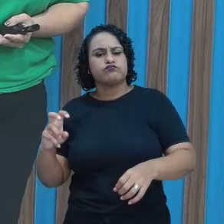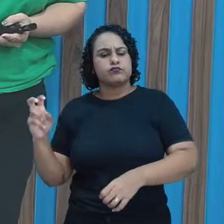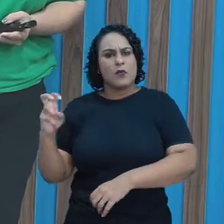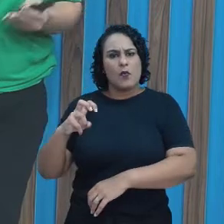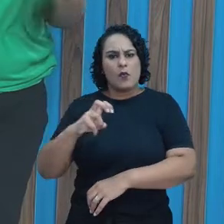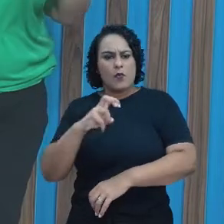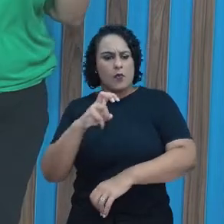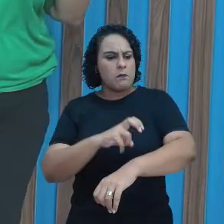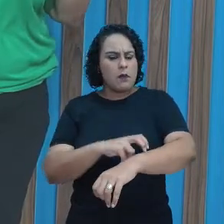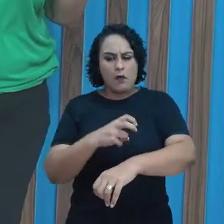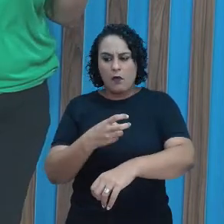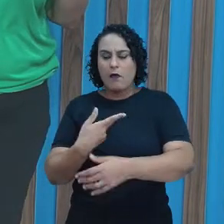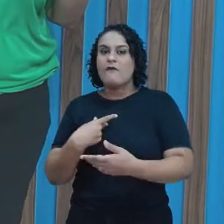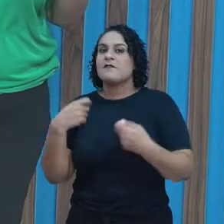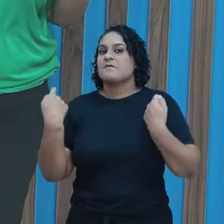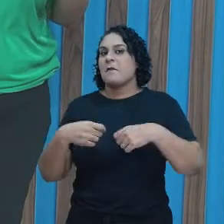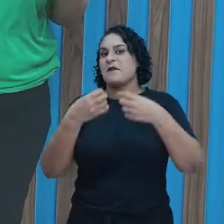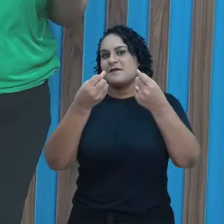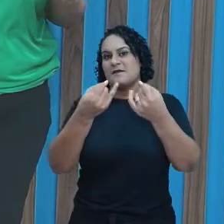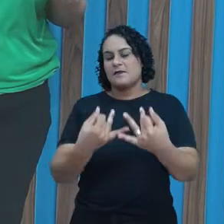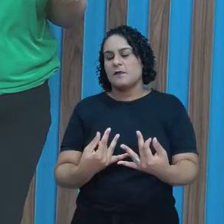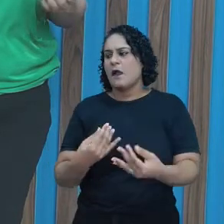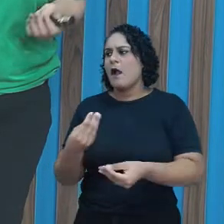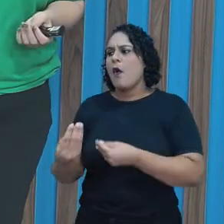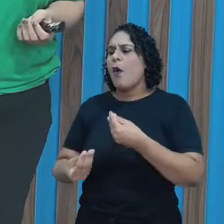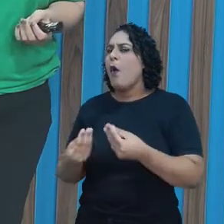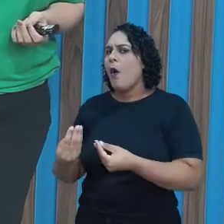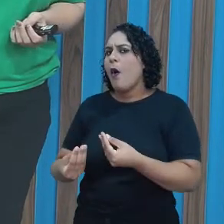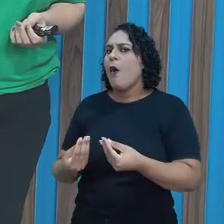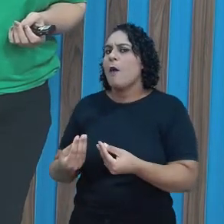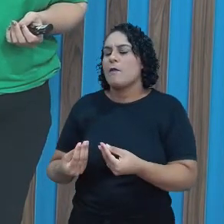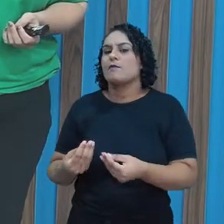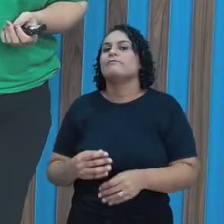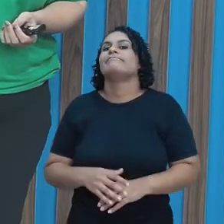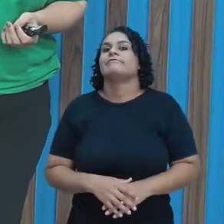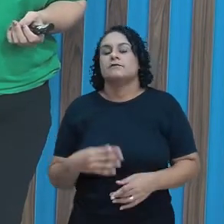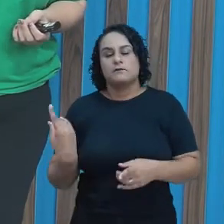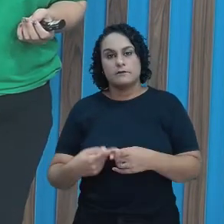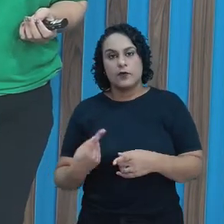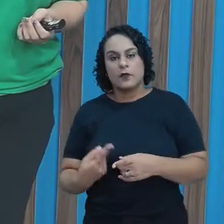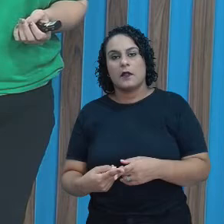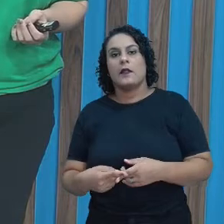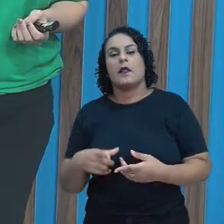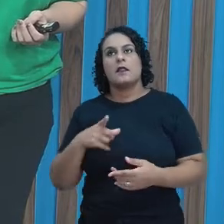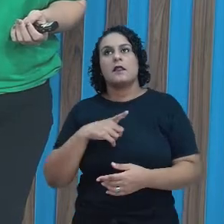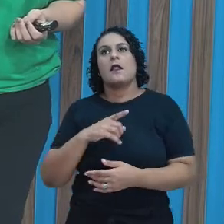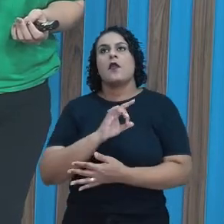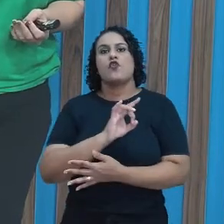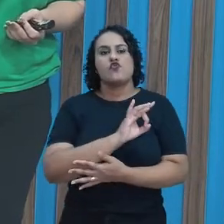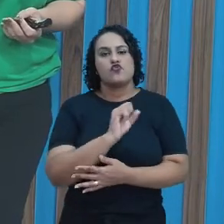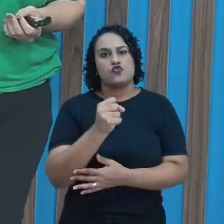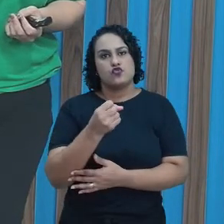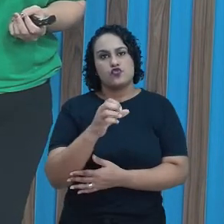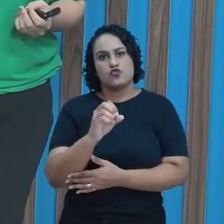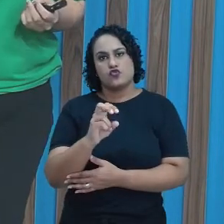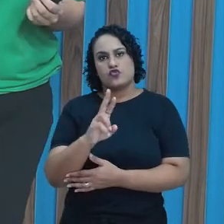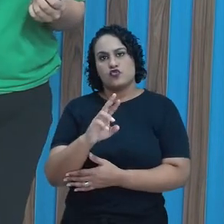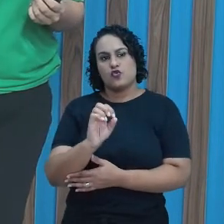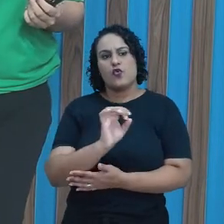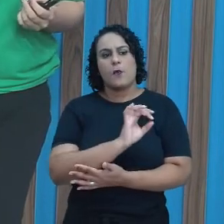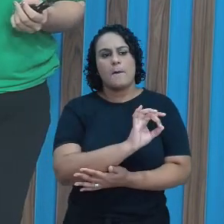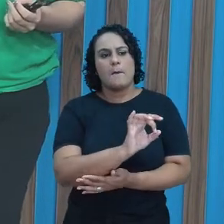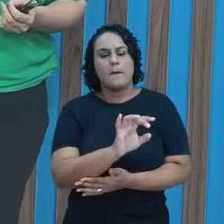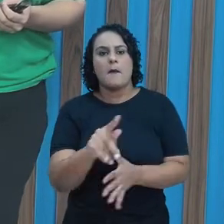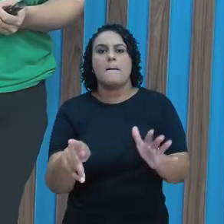ter que dizer mais ou menos qual é o animal. Porque lá tem soro antiofídico, né? Soro contra a picada de cobra,